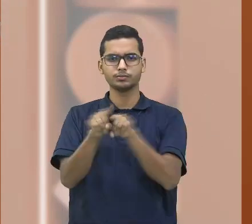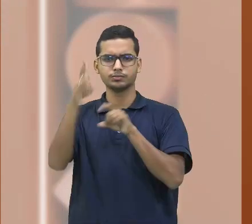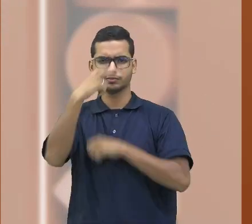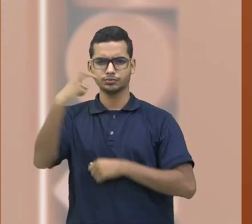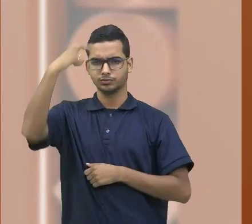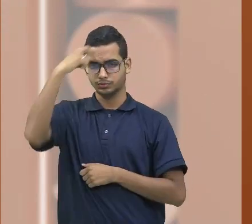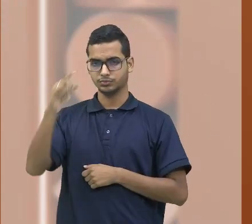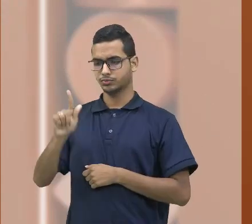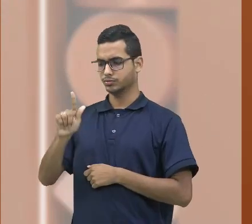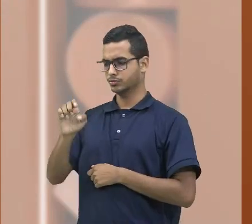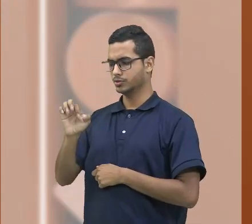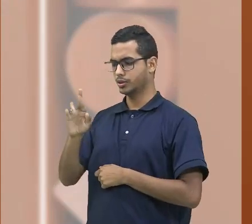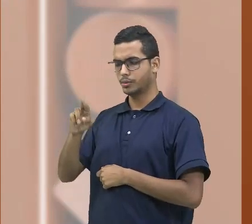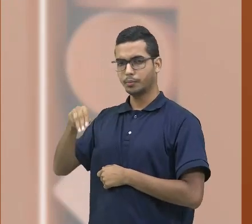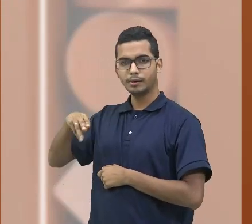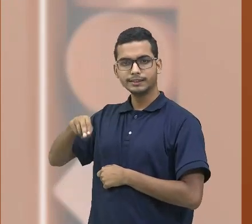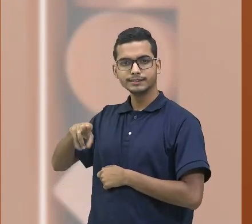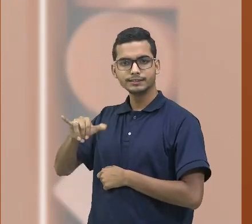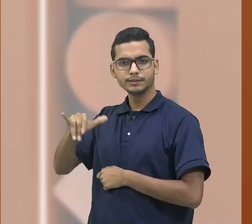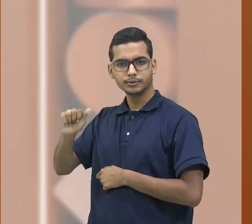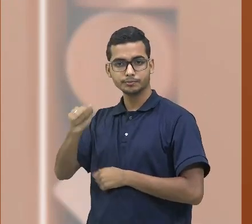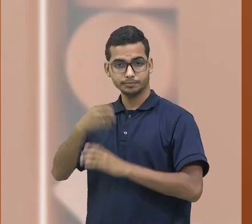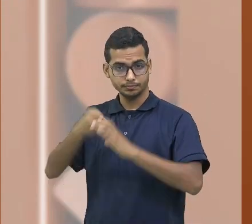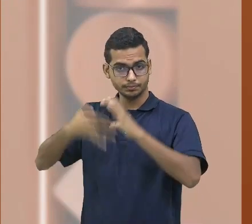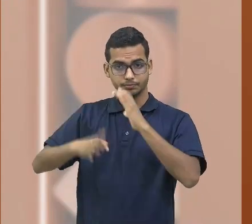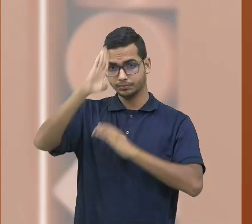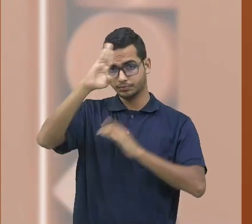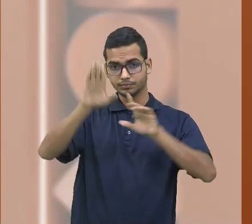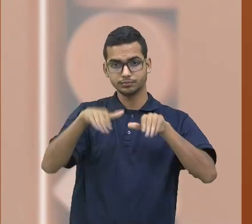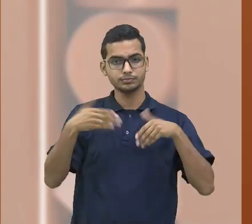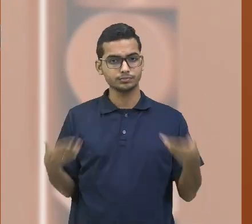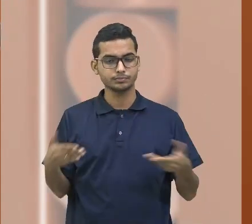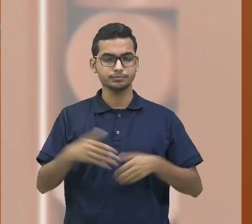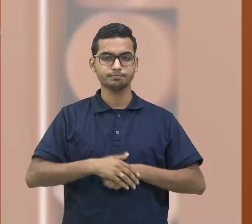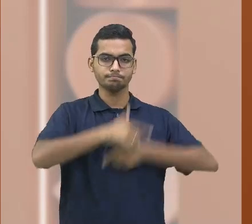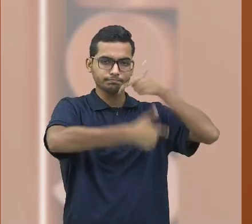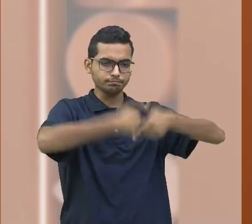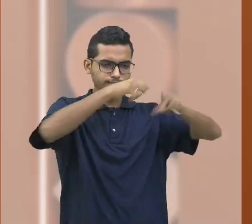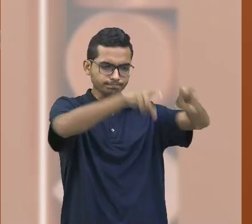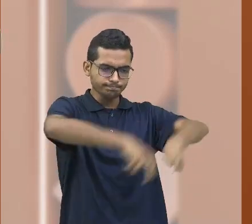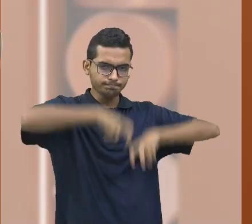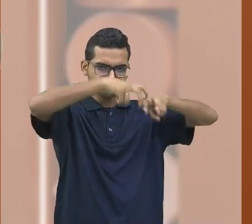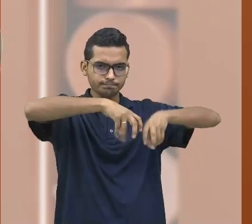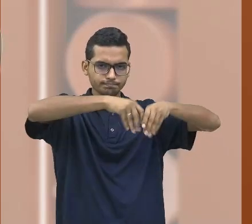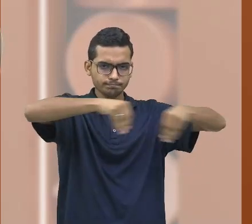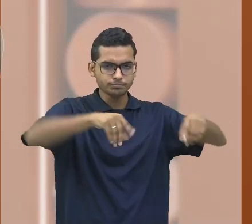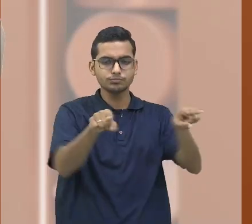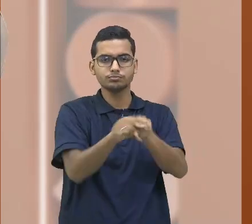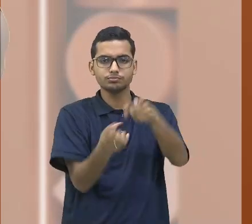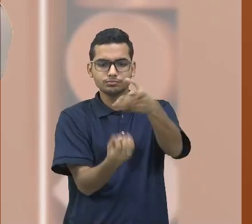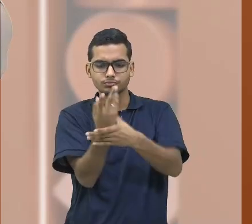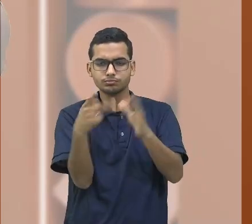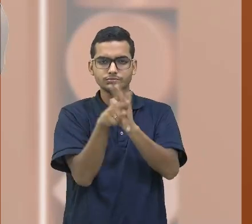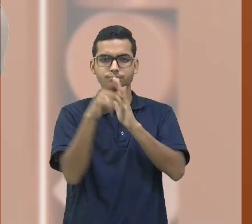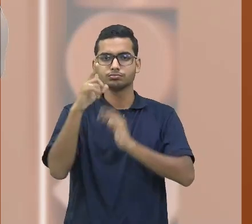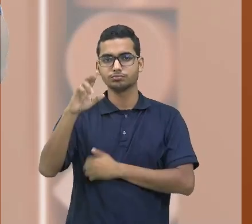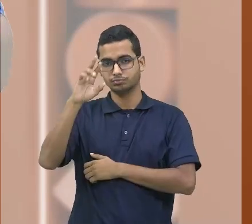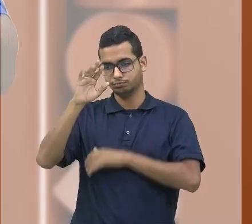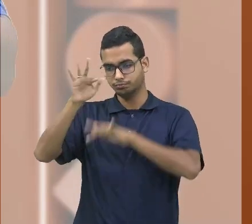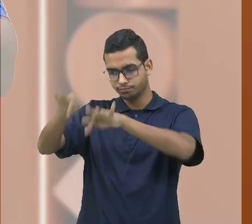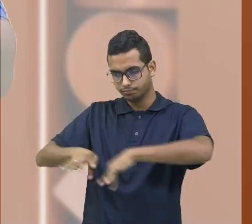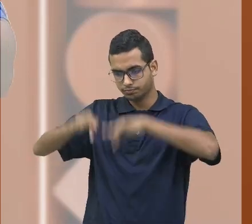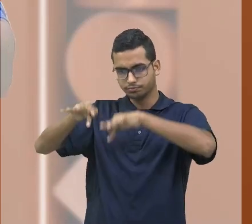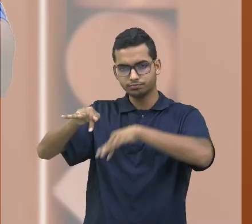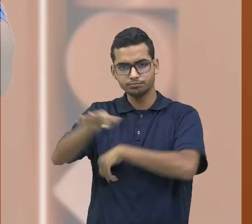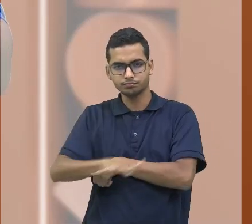das características principais são trabalho na terra, surgimento dos feudos e união